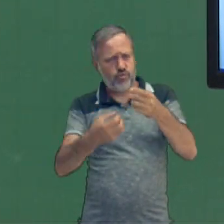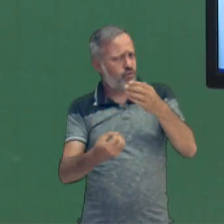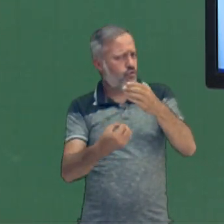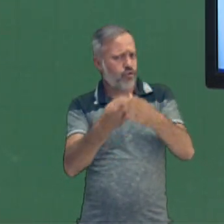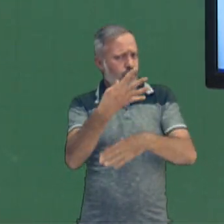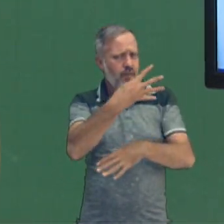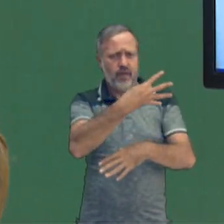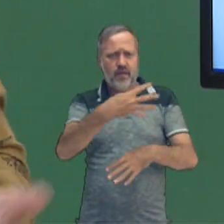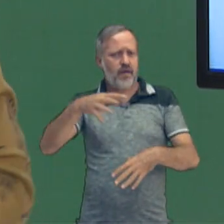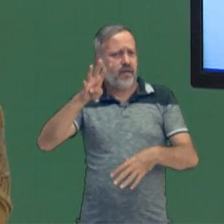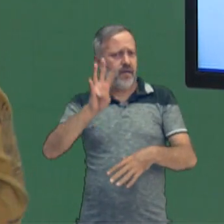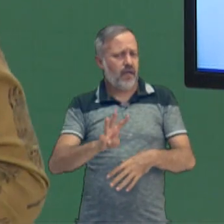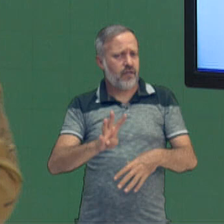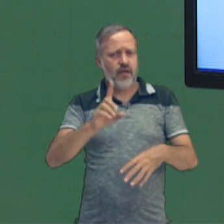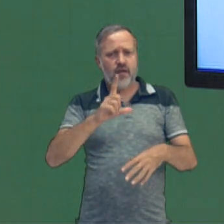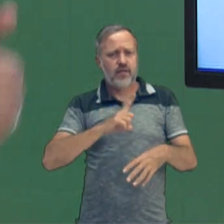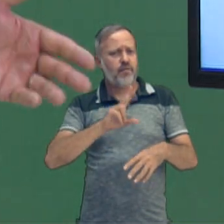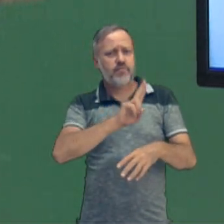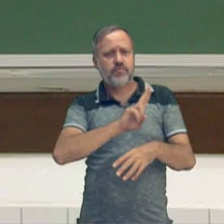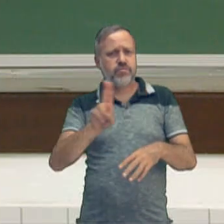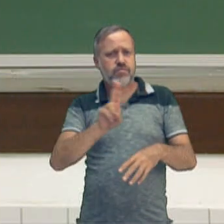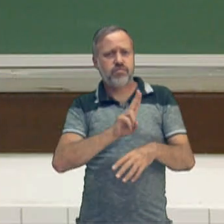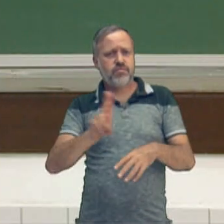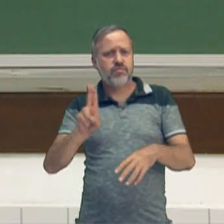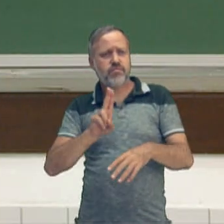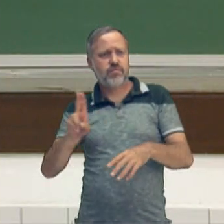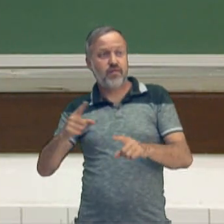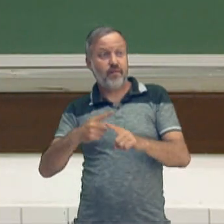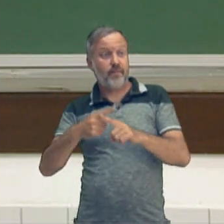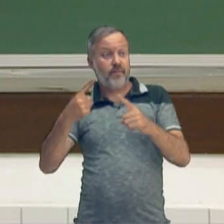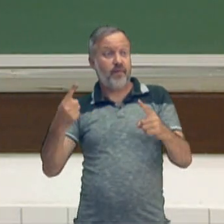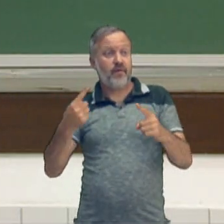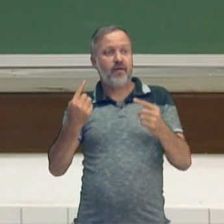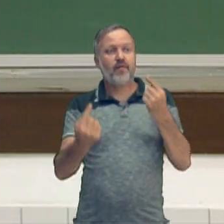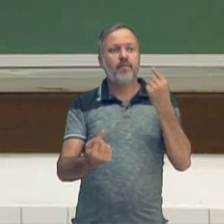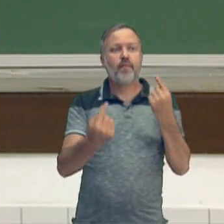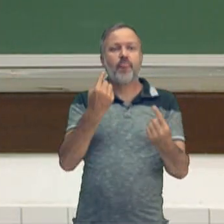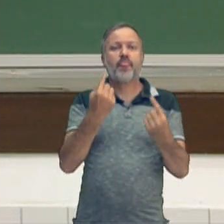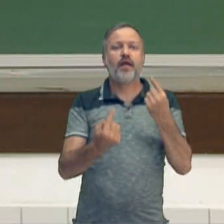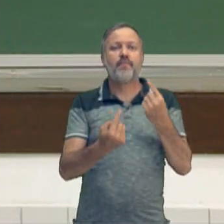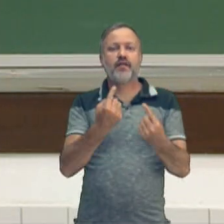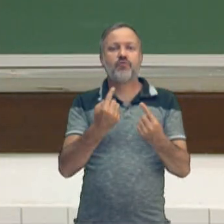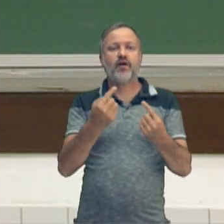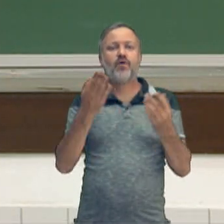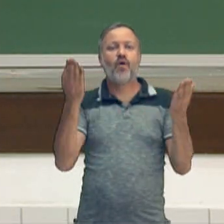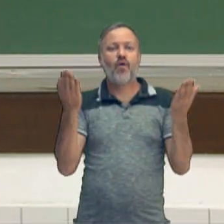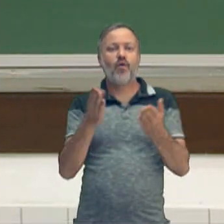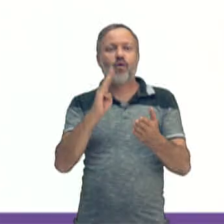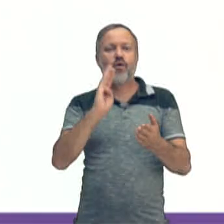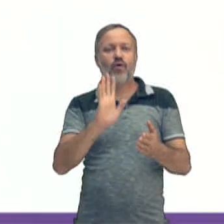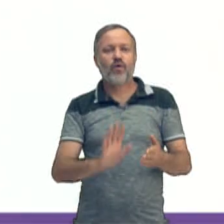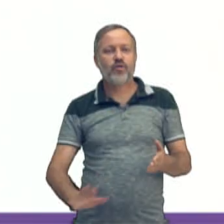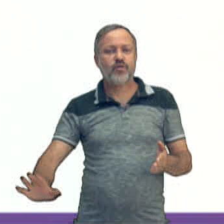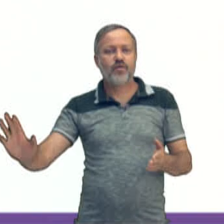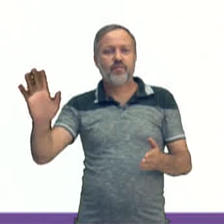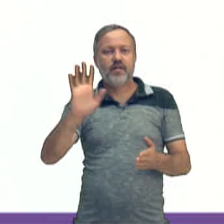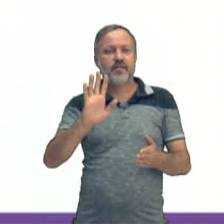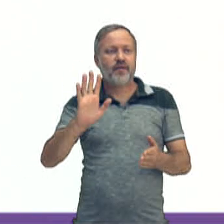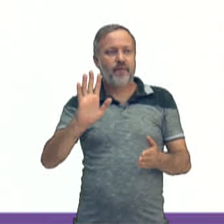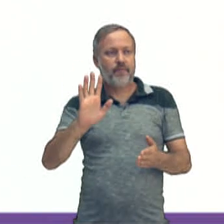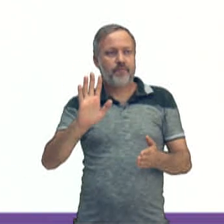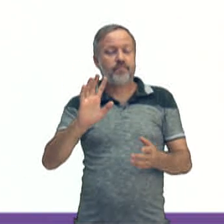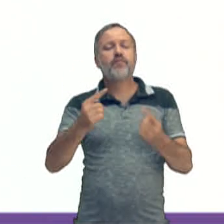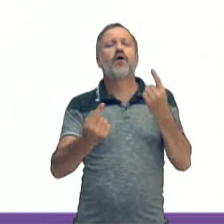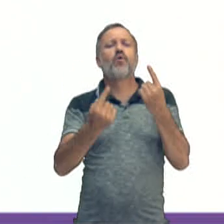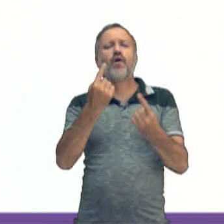falamos de vários calendários, mas qual é o calendário adotado no Brasil ou no Ocidente? Você